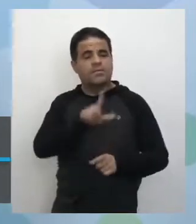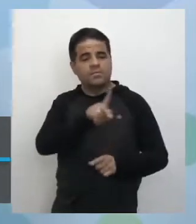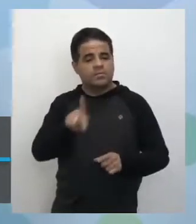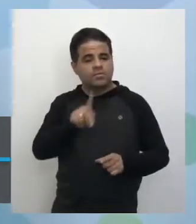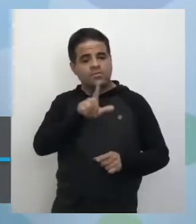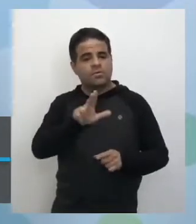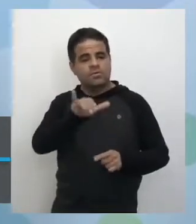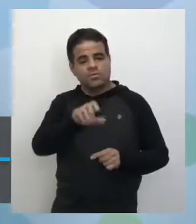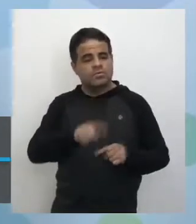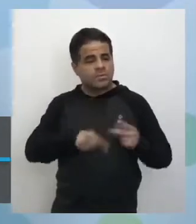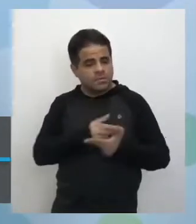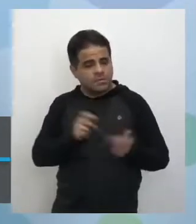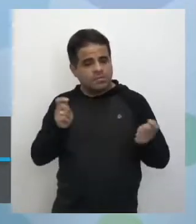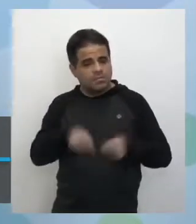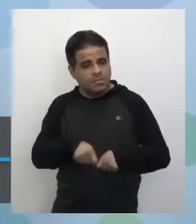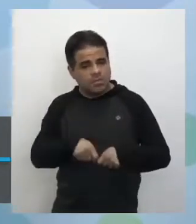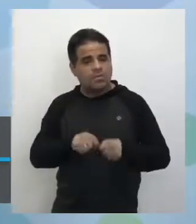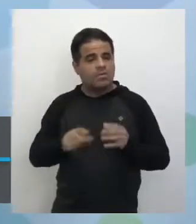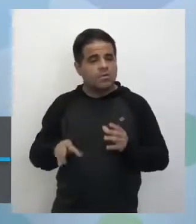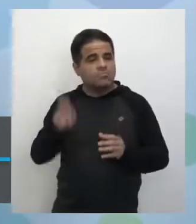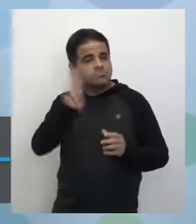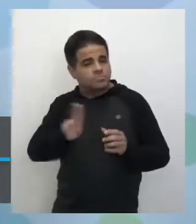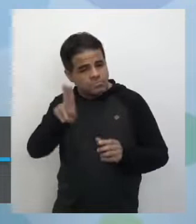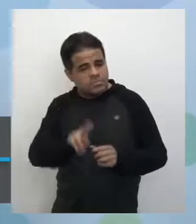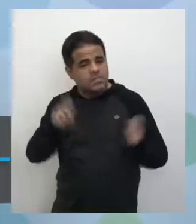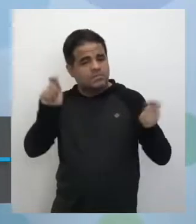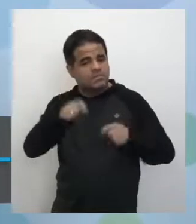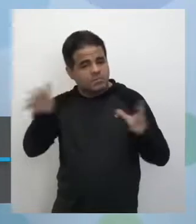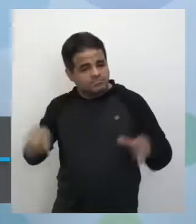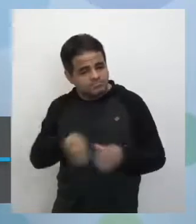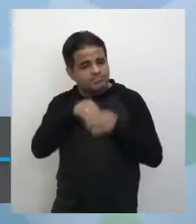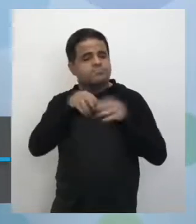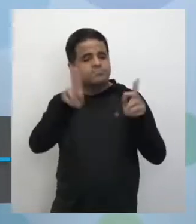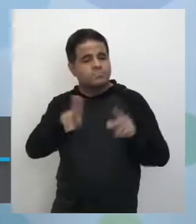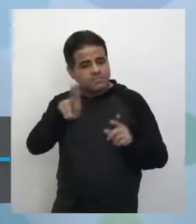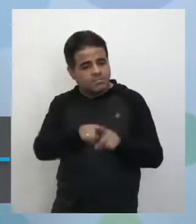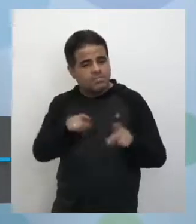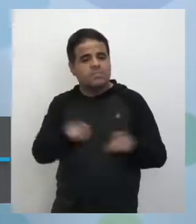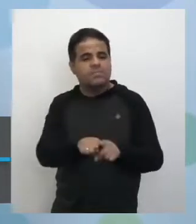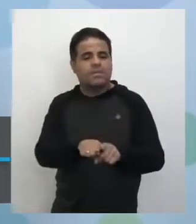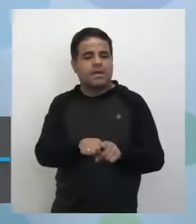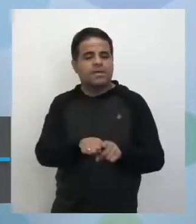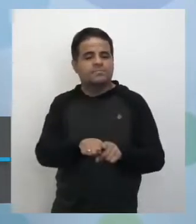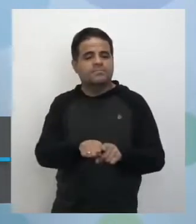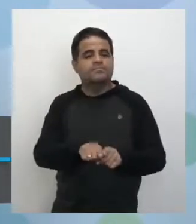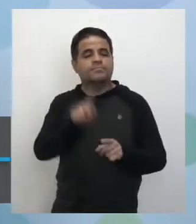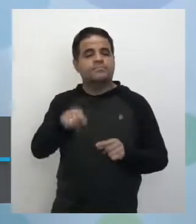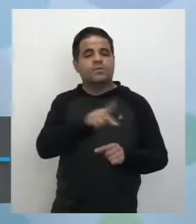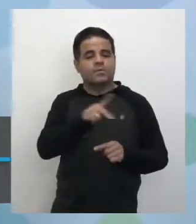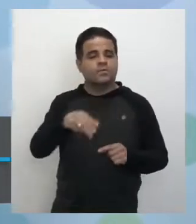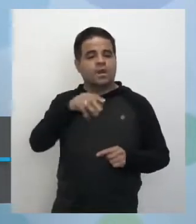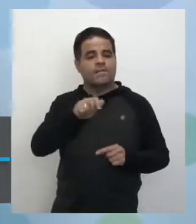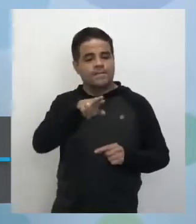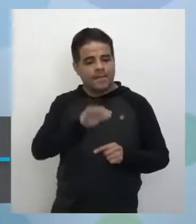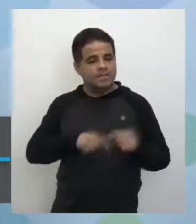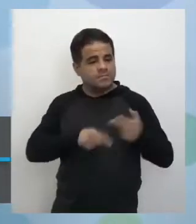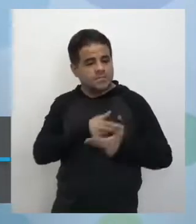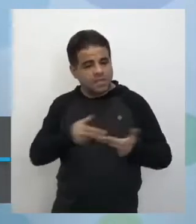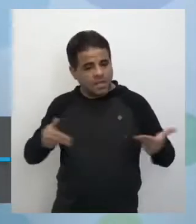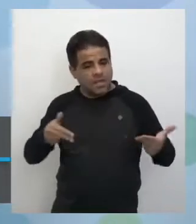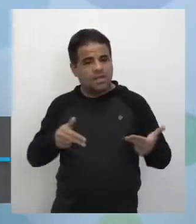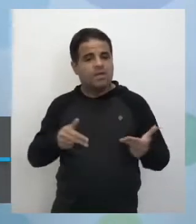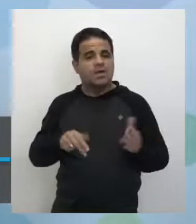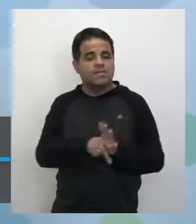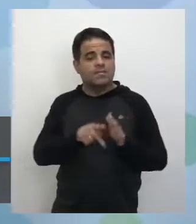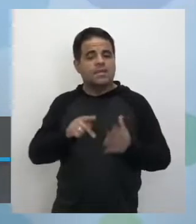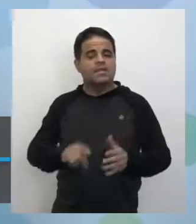Professor Francisco, materiais que podem ser implantados e utilizados. Opa, legal muito bom. aí, né? Professora Márcia, materiais feitos de